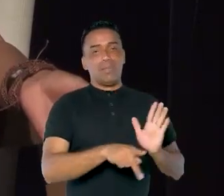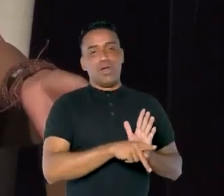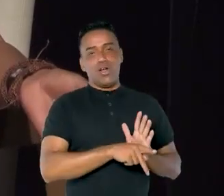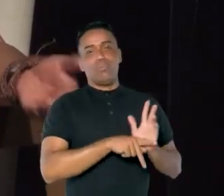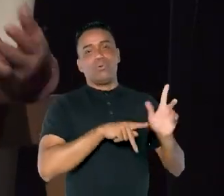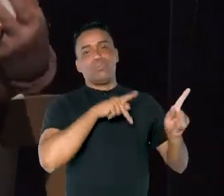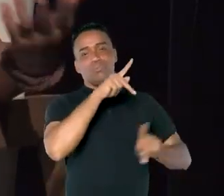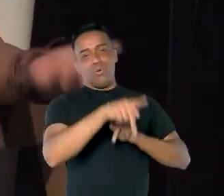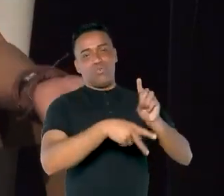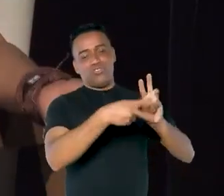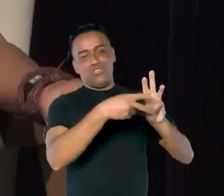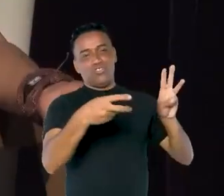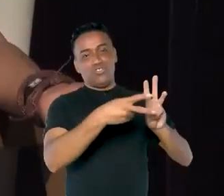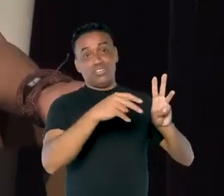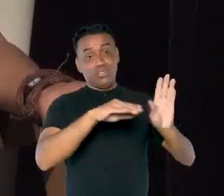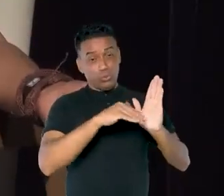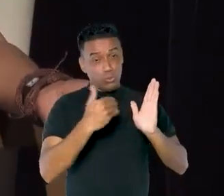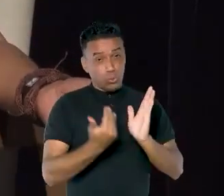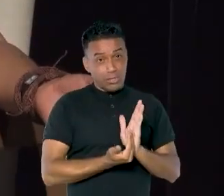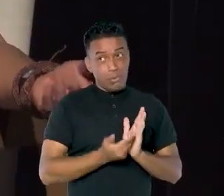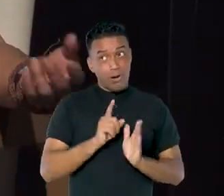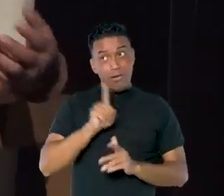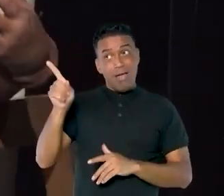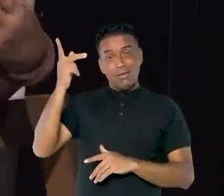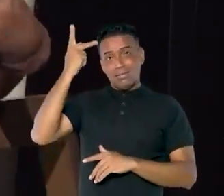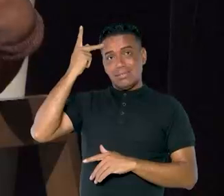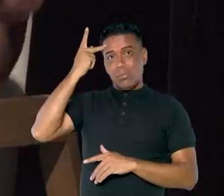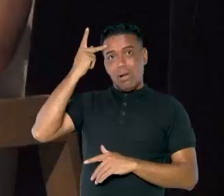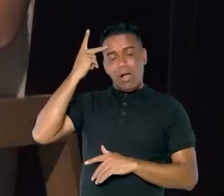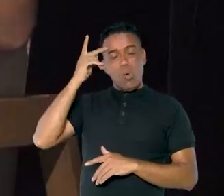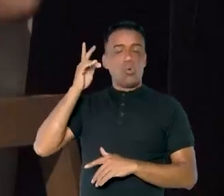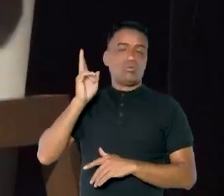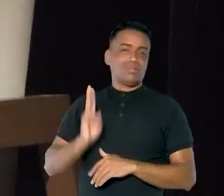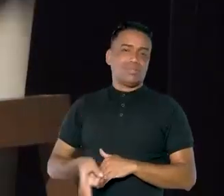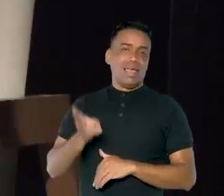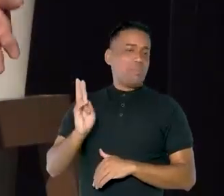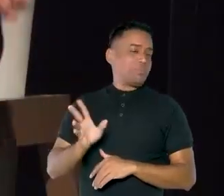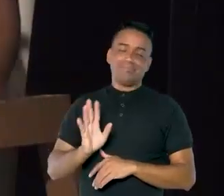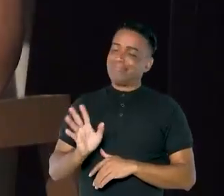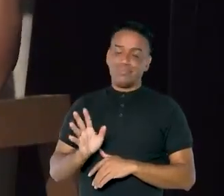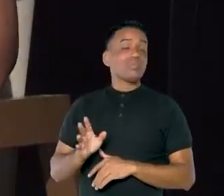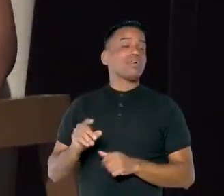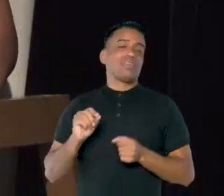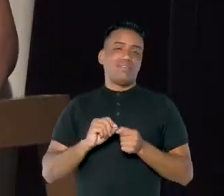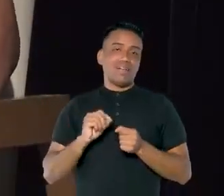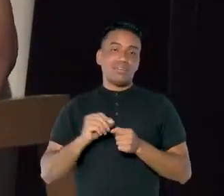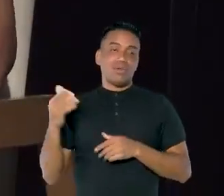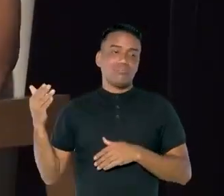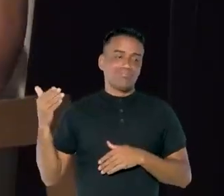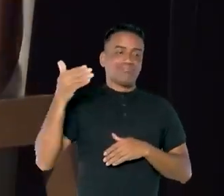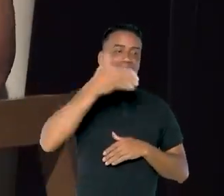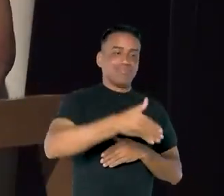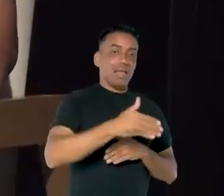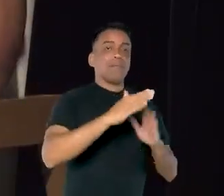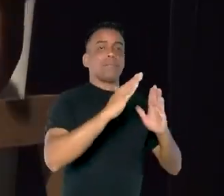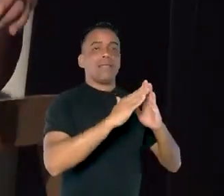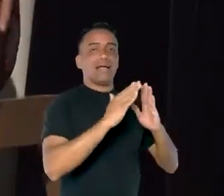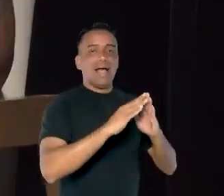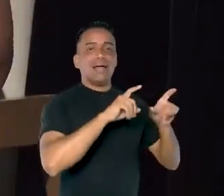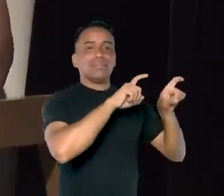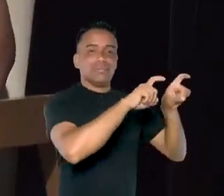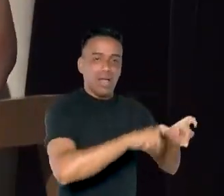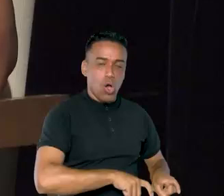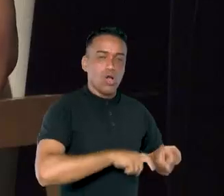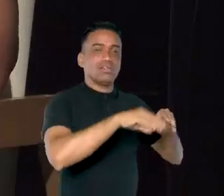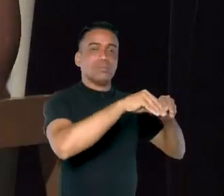está. Então, nem todo o tempo eu vou estar em São Paulo. Né? Então, tem coisas que eu vou ter que estar lá na minha casa, na minha roça, no meu